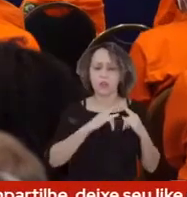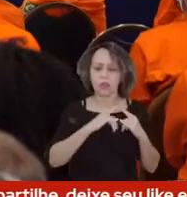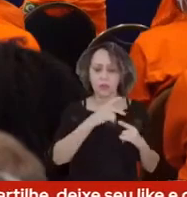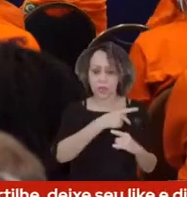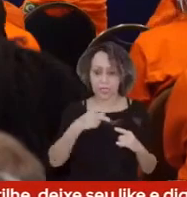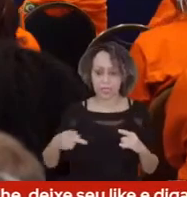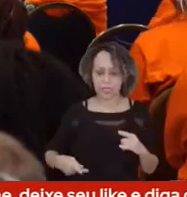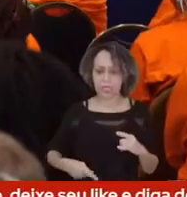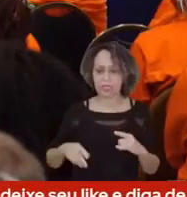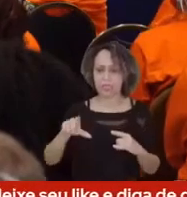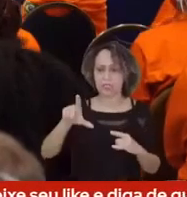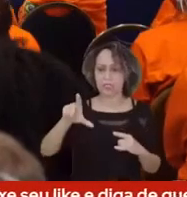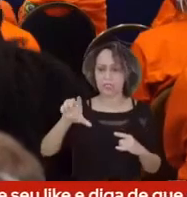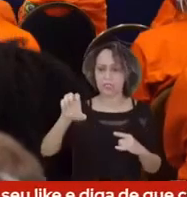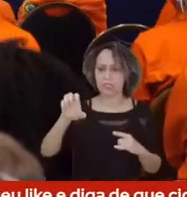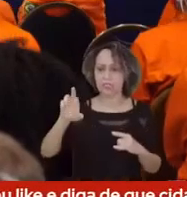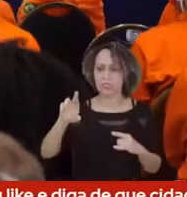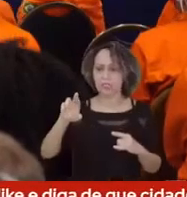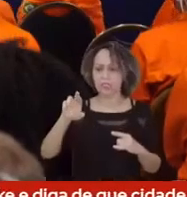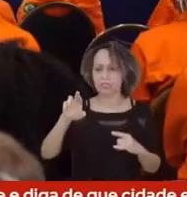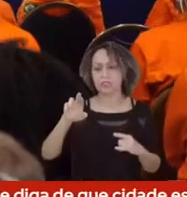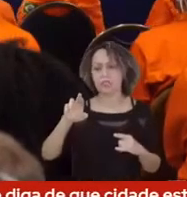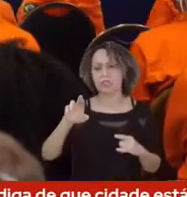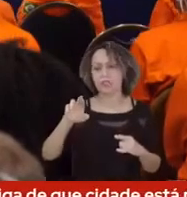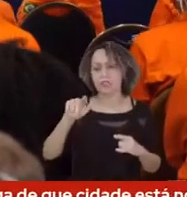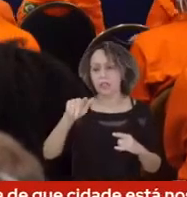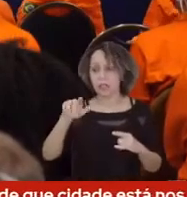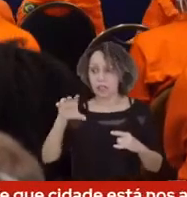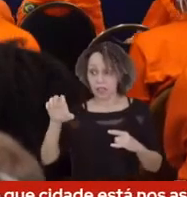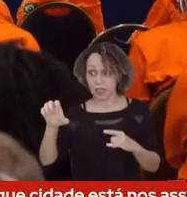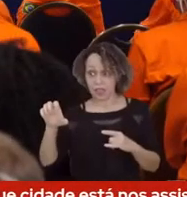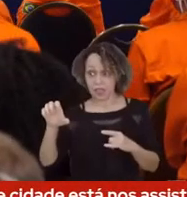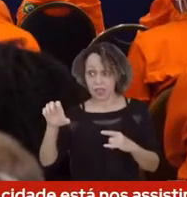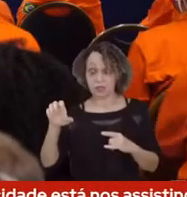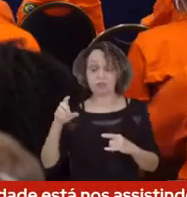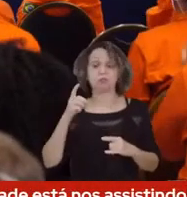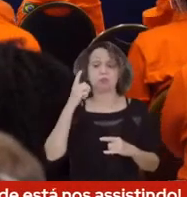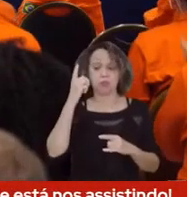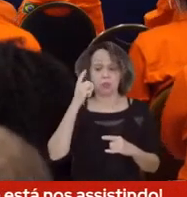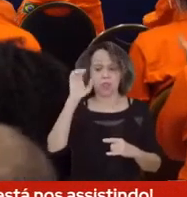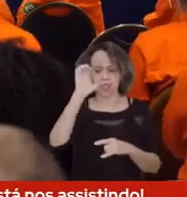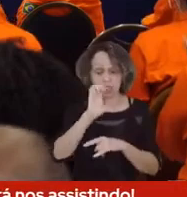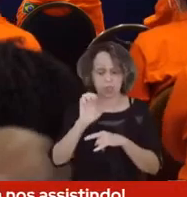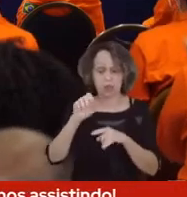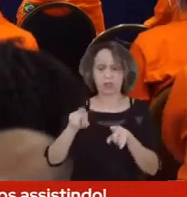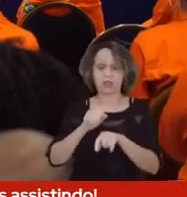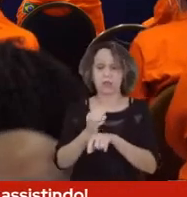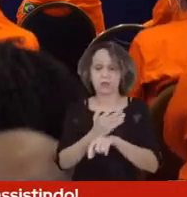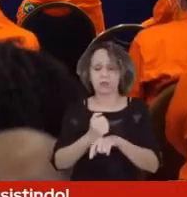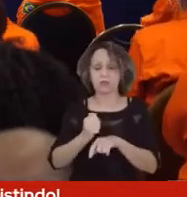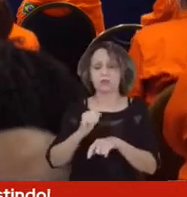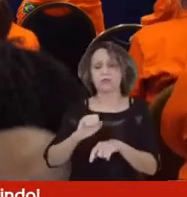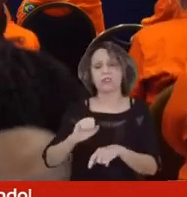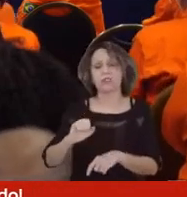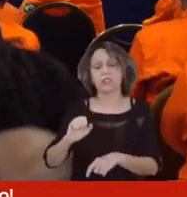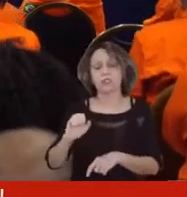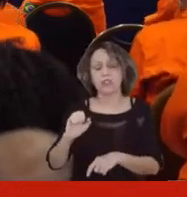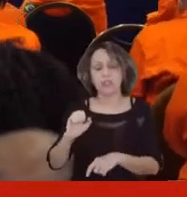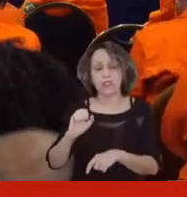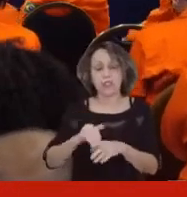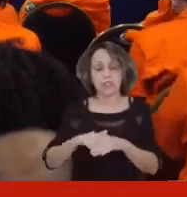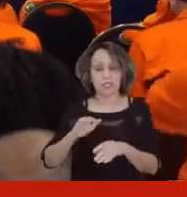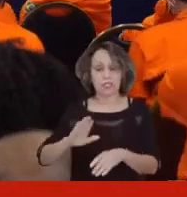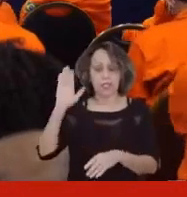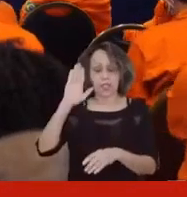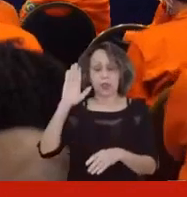estadual nosso, pré-candidato ao Senado, André Siciliano. Bom dia a todas e todos. Saudar o